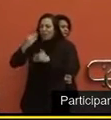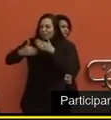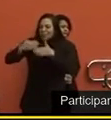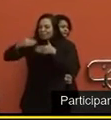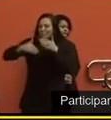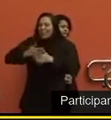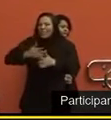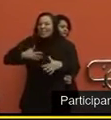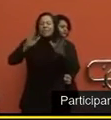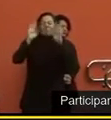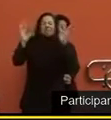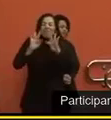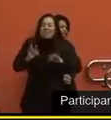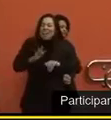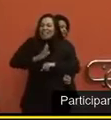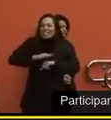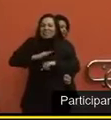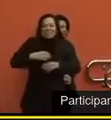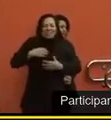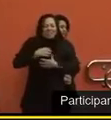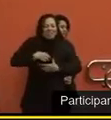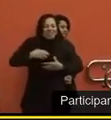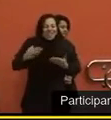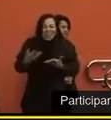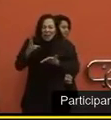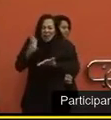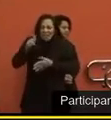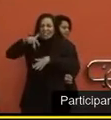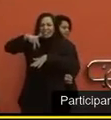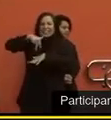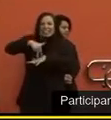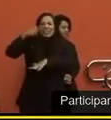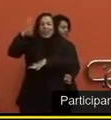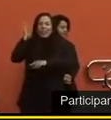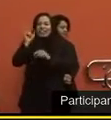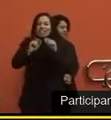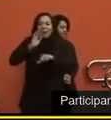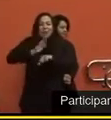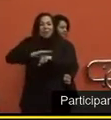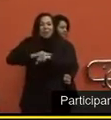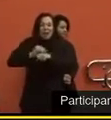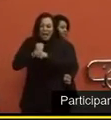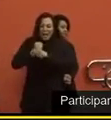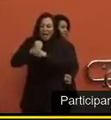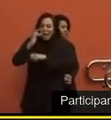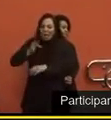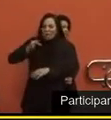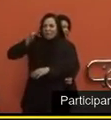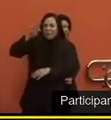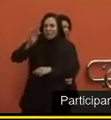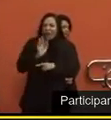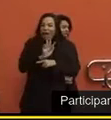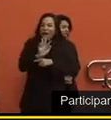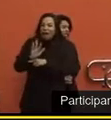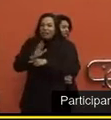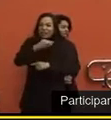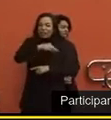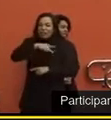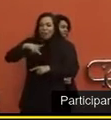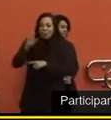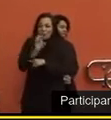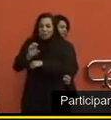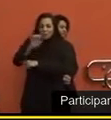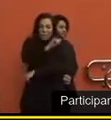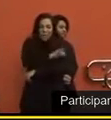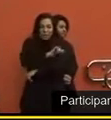é uma felicidade enorme estar aqui em cima e saber que ainda serão muitos mais anos colaborando na construção do Ministério Público do Estado